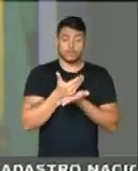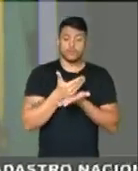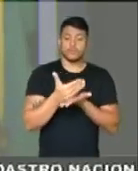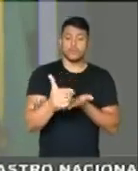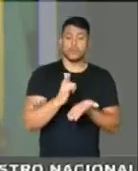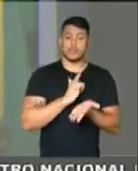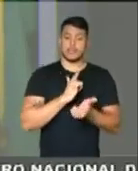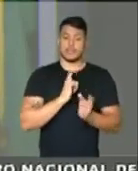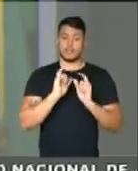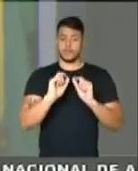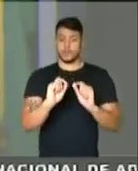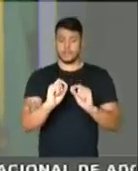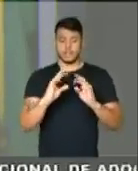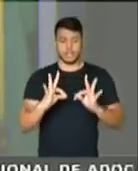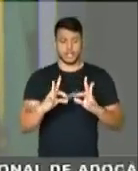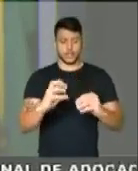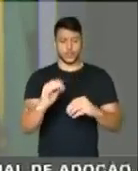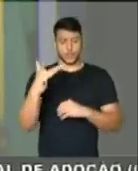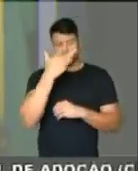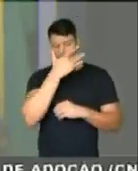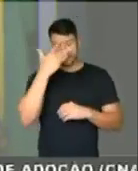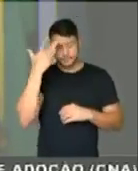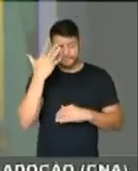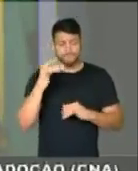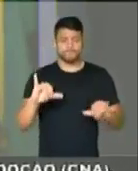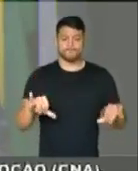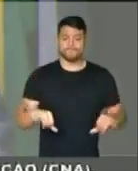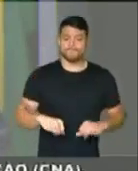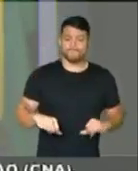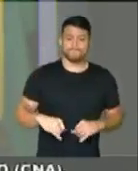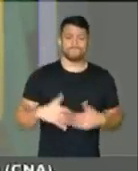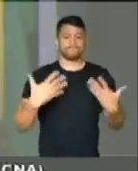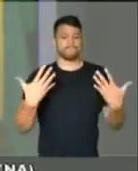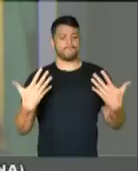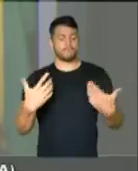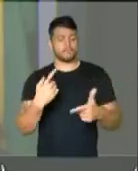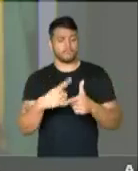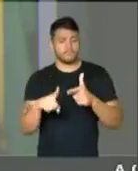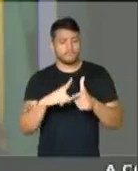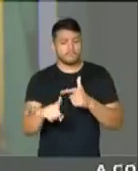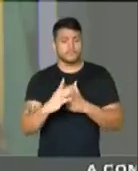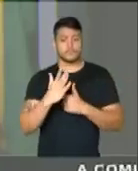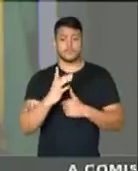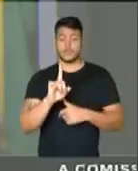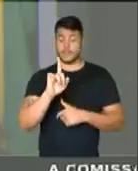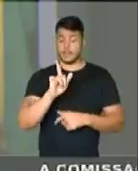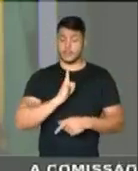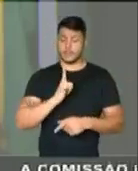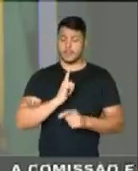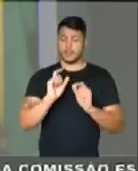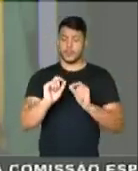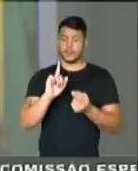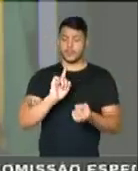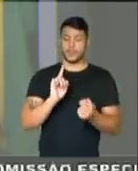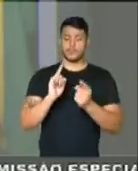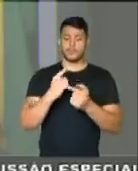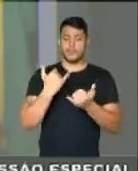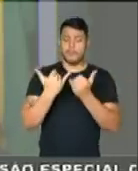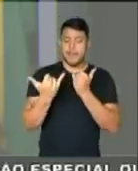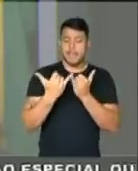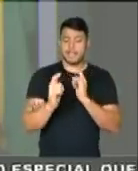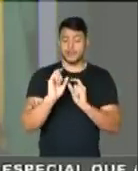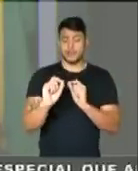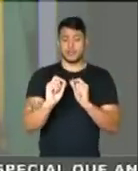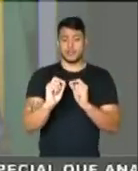que cria o povo do Nordeste, se contrasta com o lamentável debate político que a gente vê em alguns segmentos